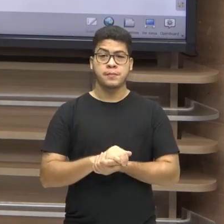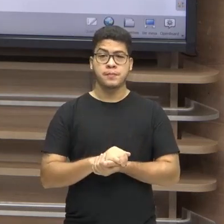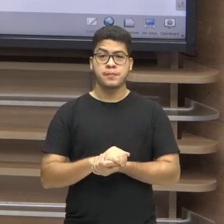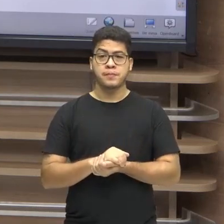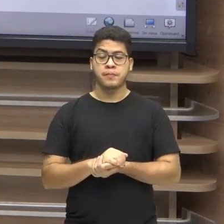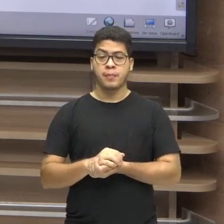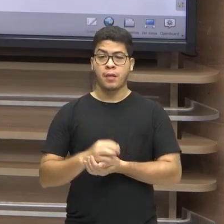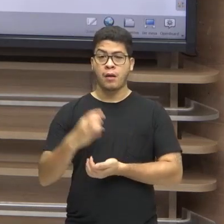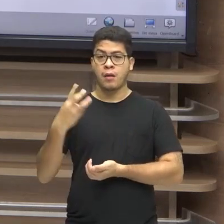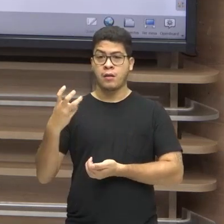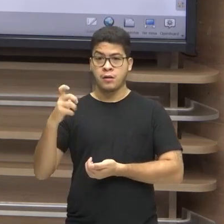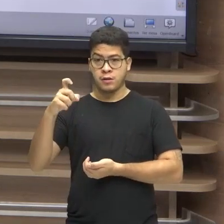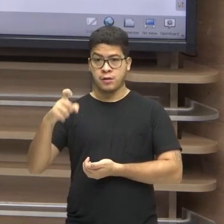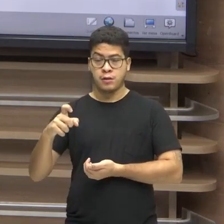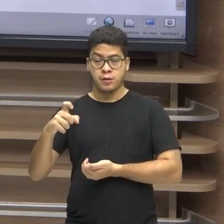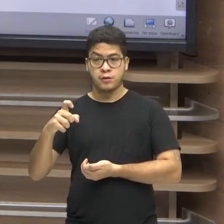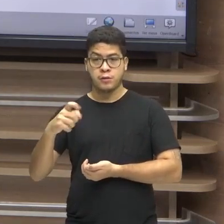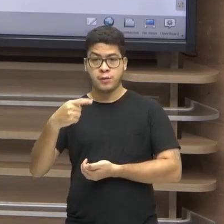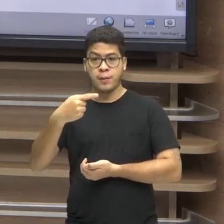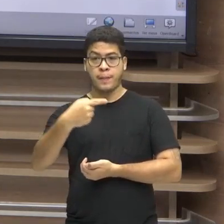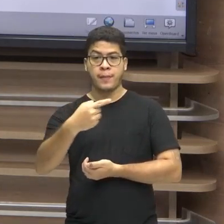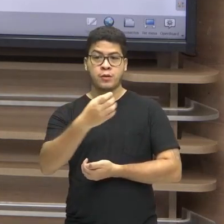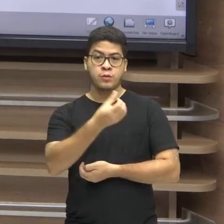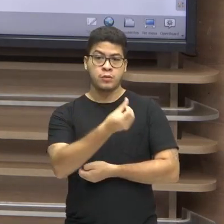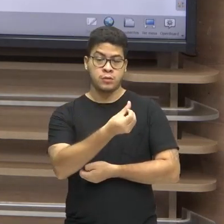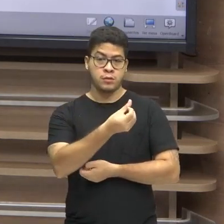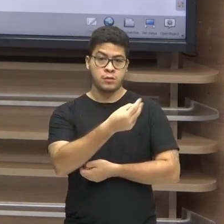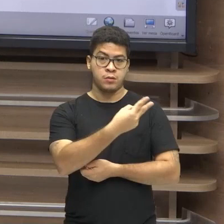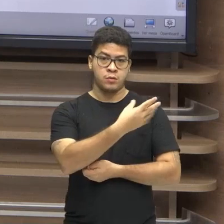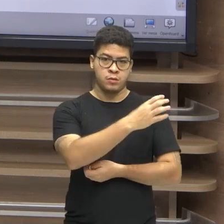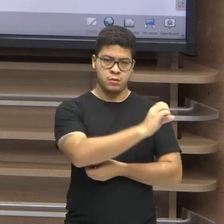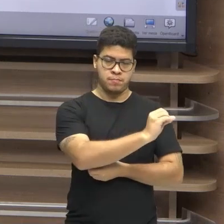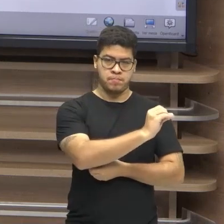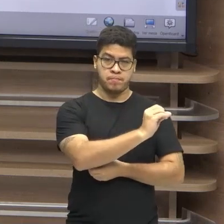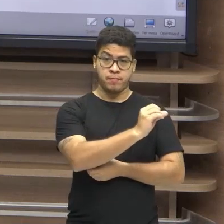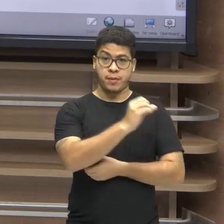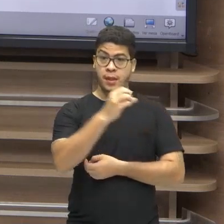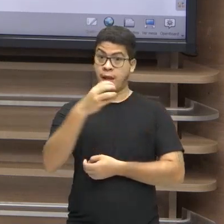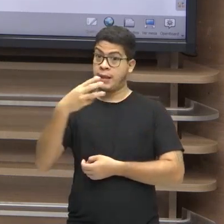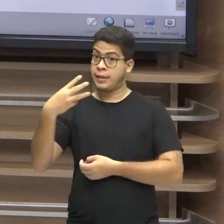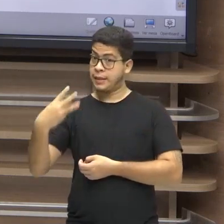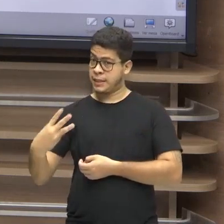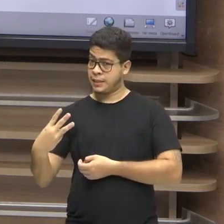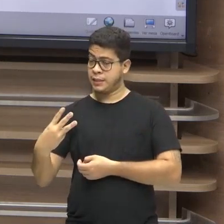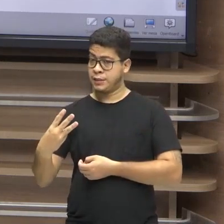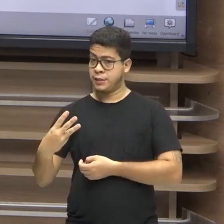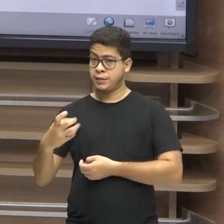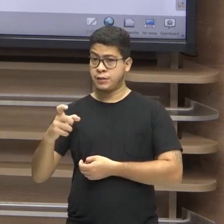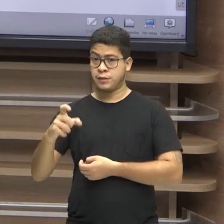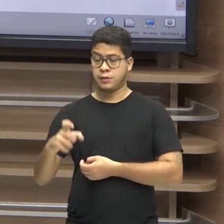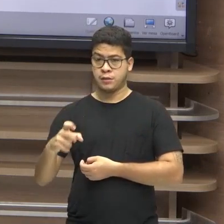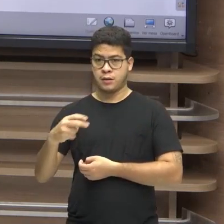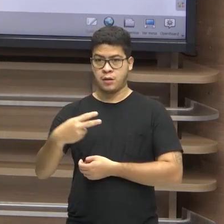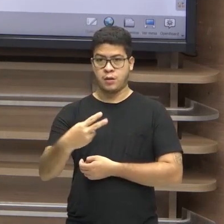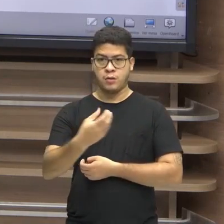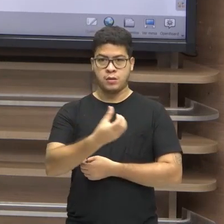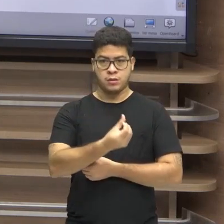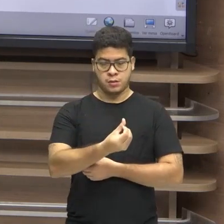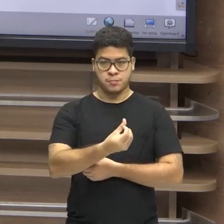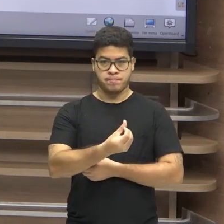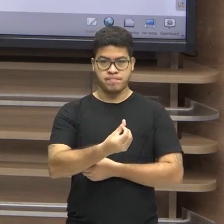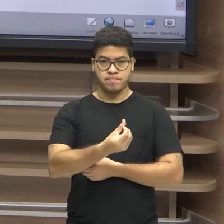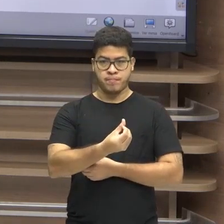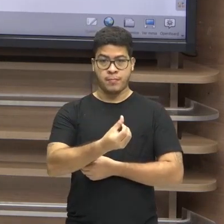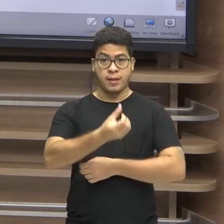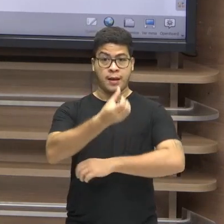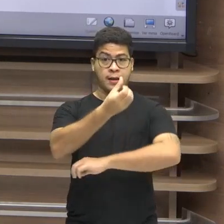Eu preciso determinar o valor de x, o valor da minha raiz, tá? Então, x igual a 2. Deixa o elemento que tem letra